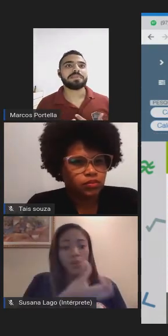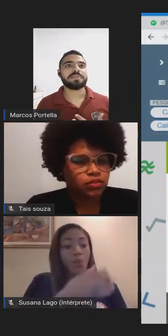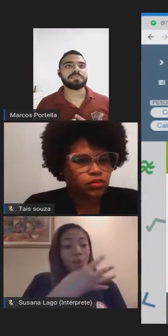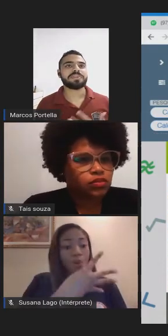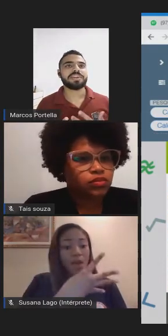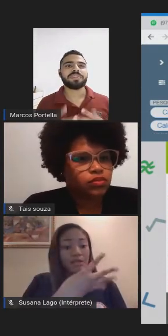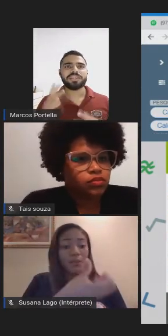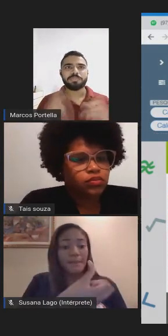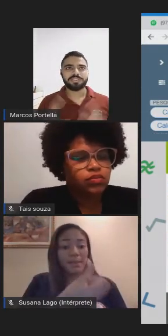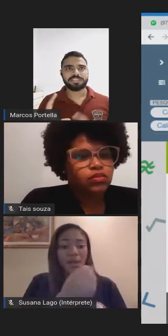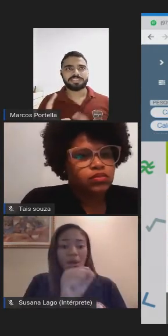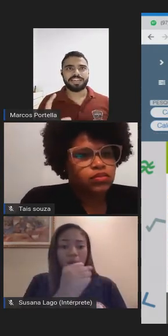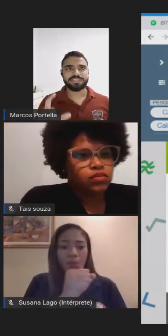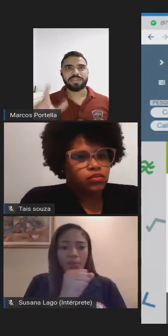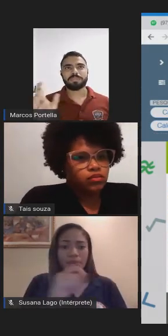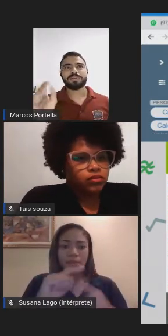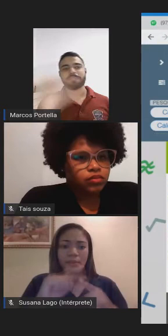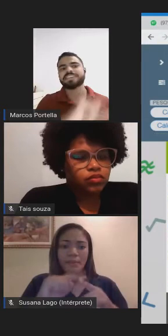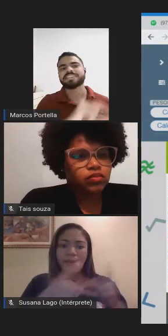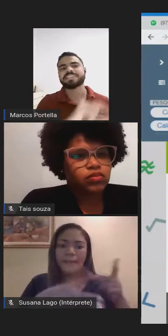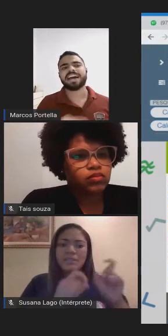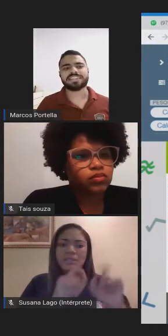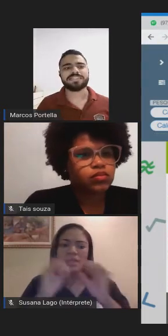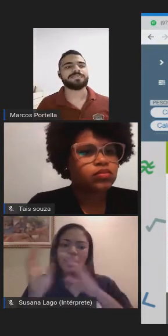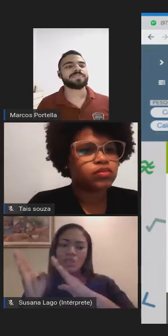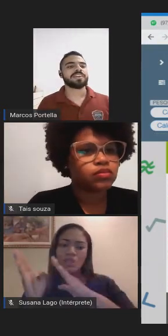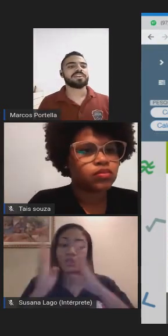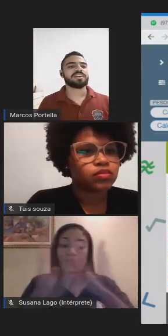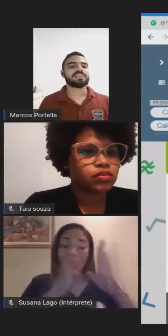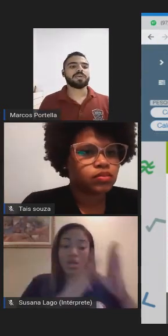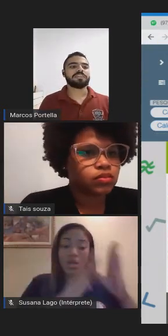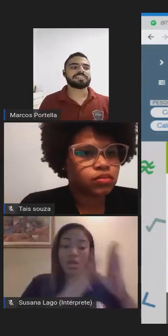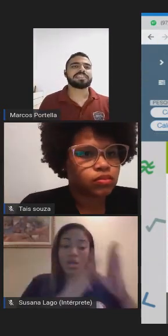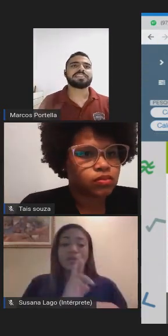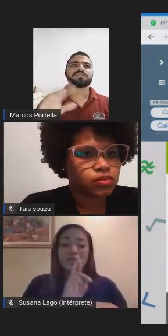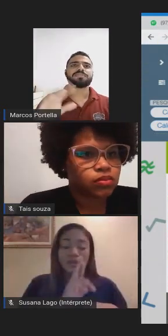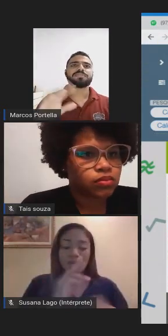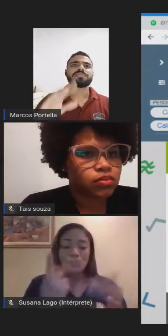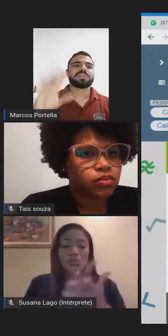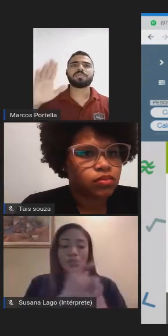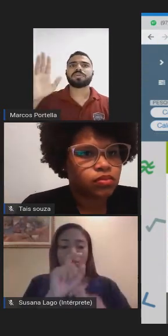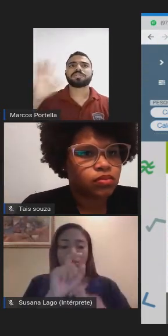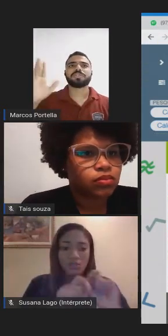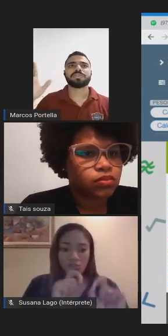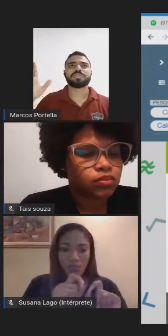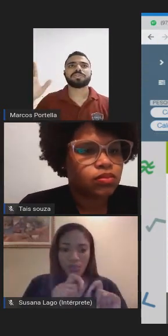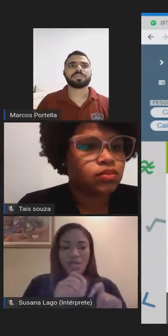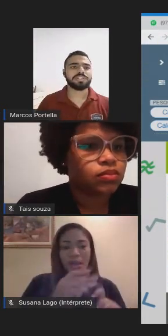Mas percebam que durante o processo eu aproximei as casas. Então, ao invés de 700,